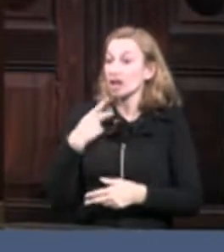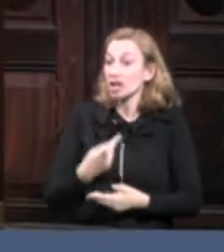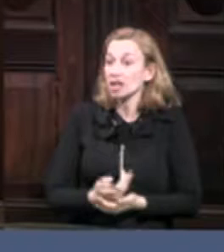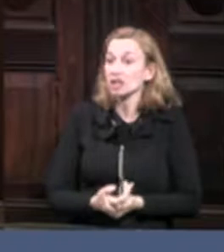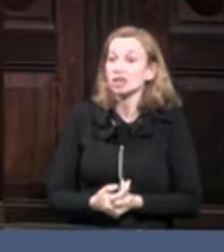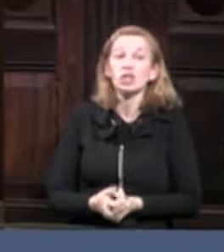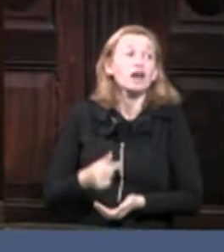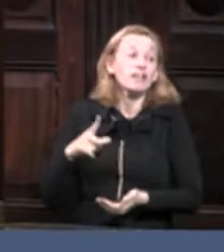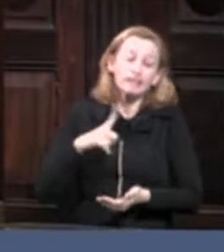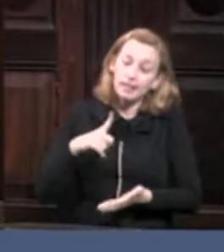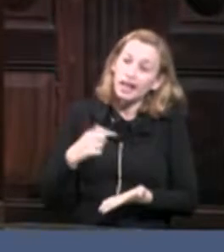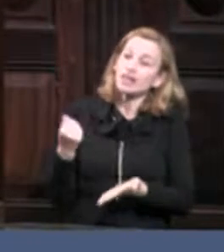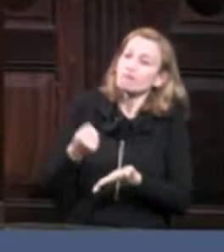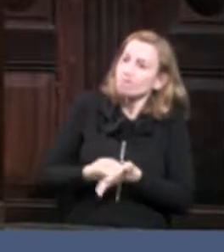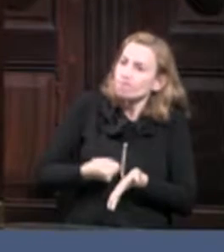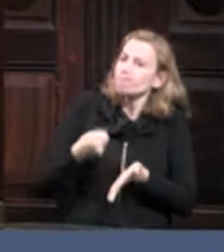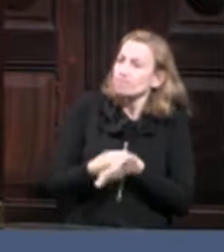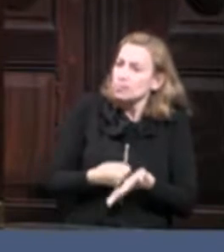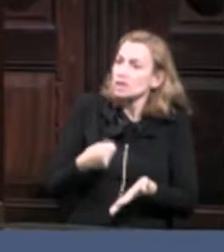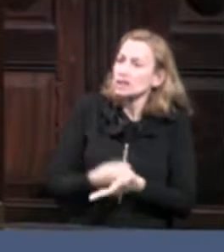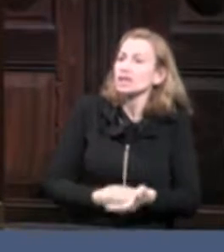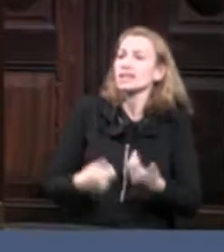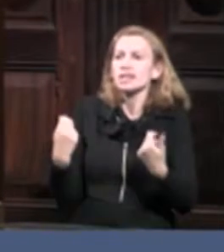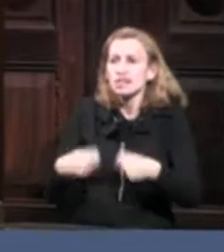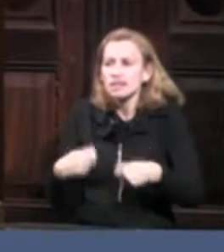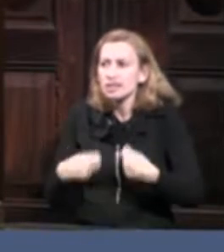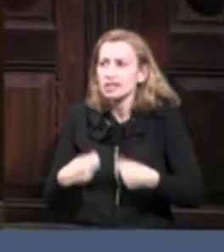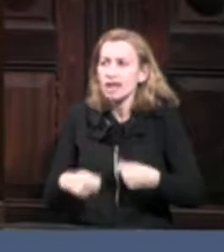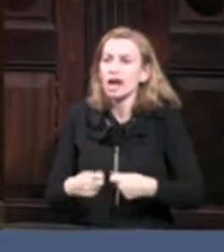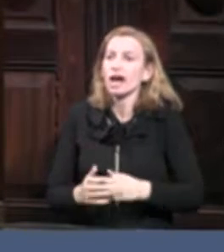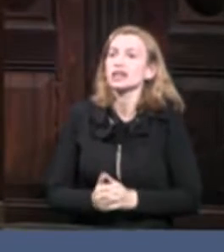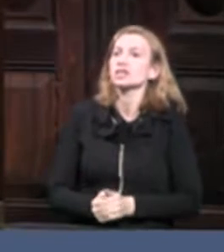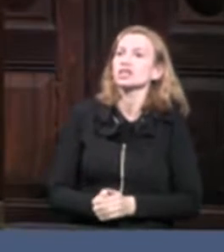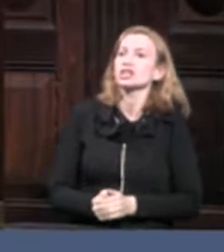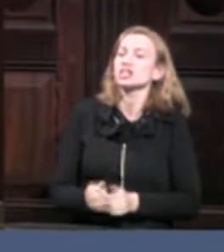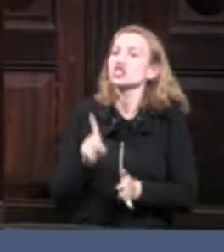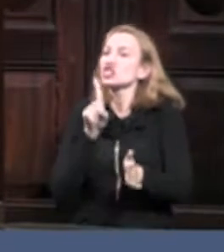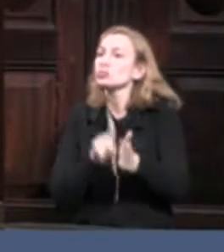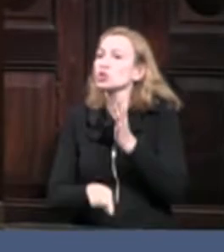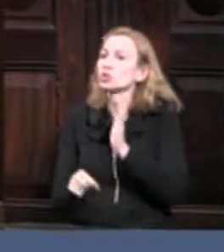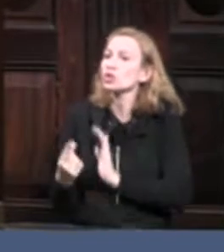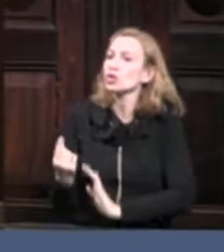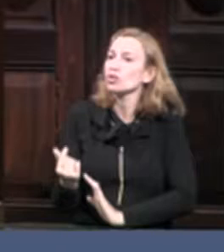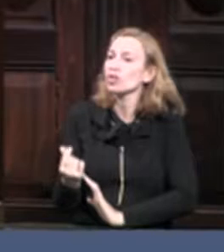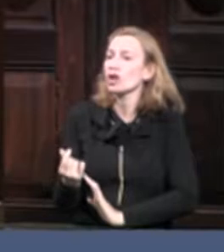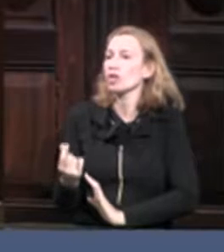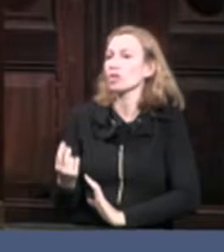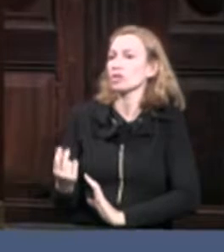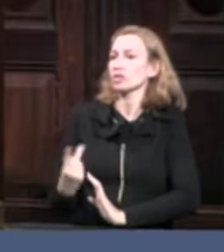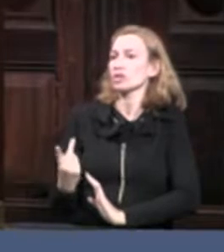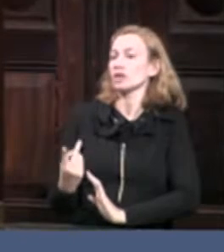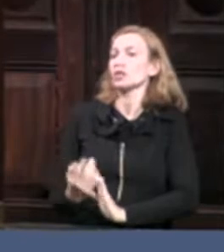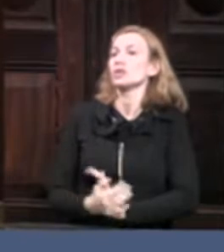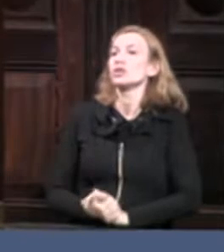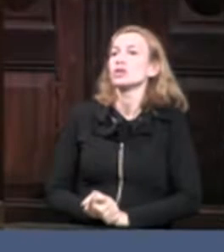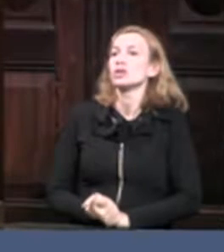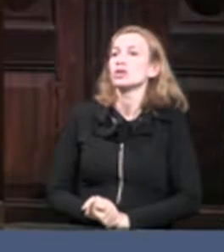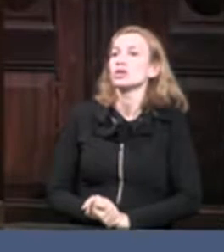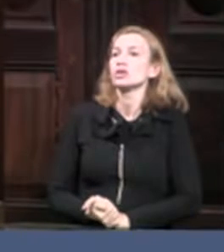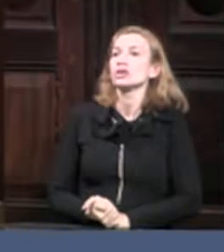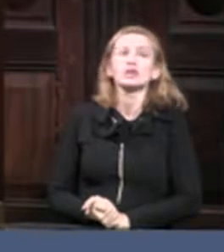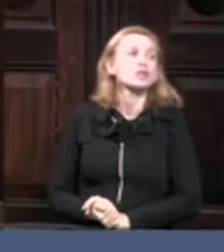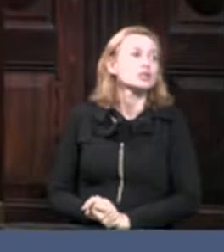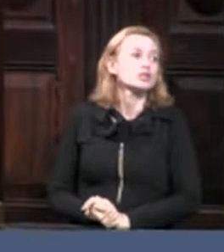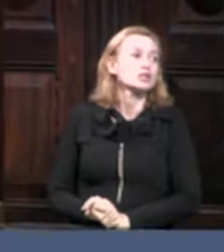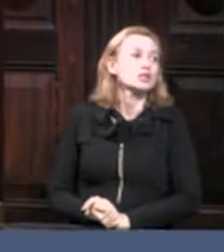terem insistido na necessidade do critério de menor tarifa ser adotado também, inclusive como